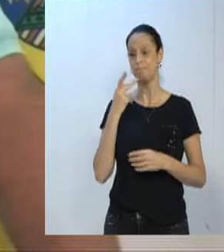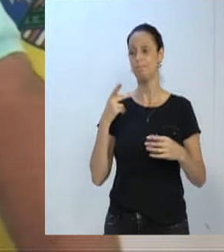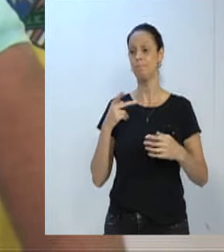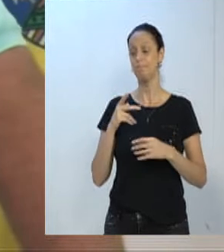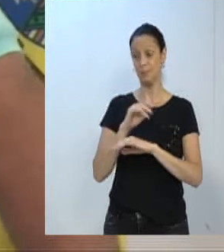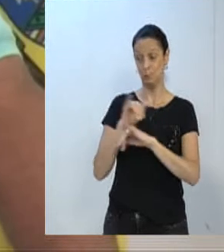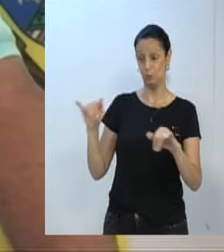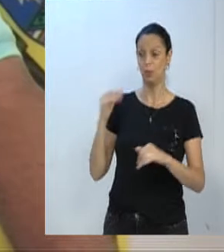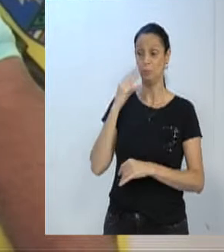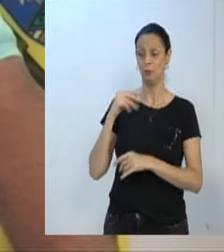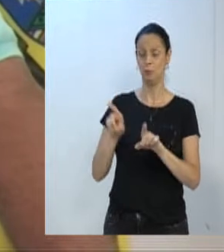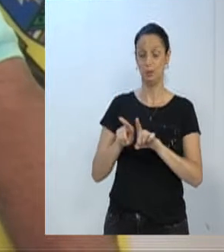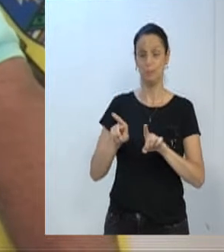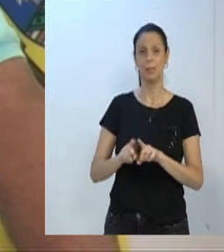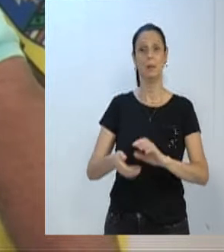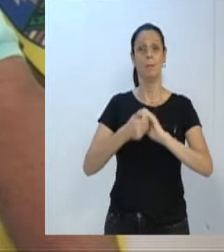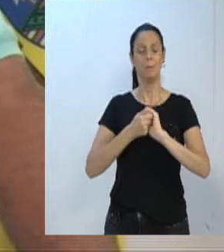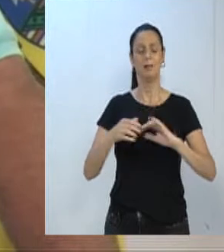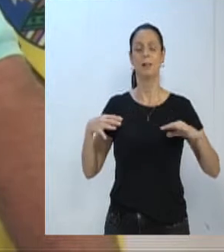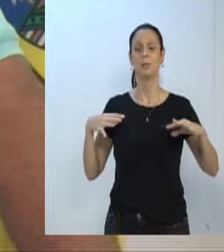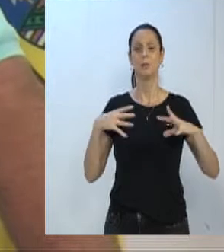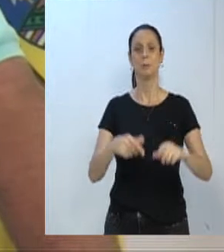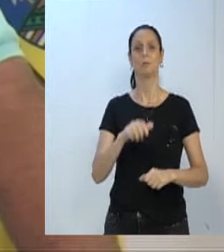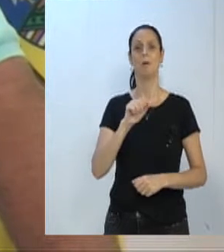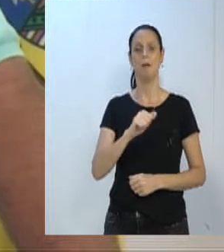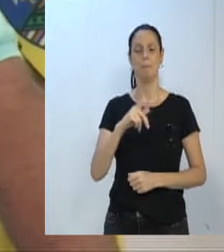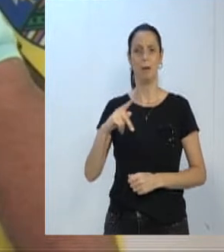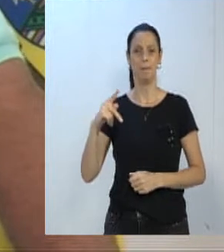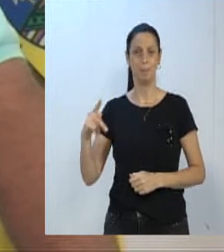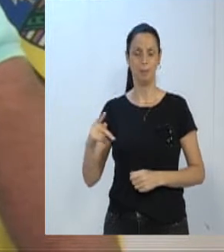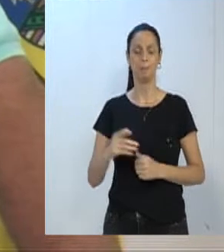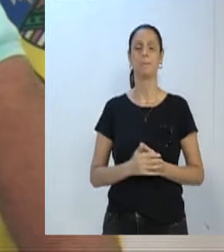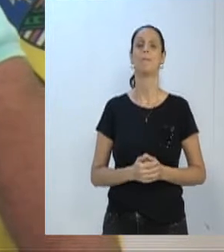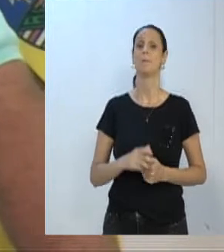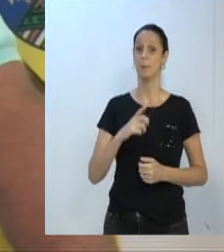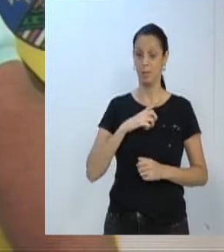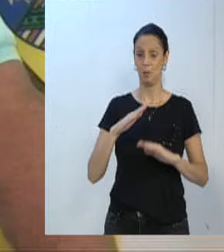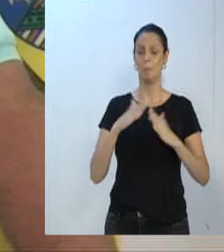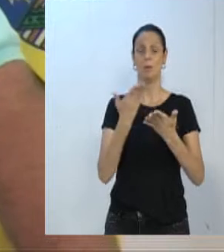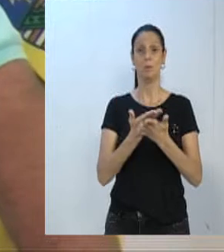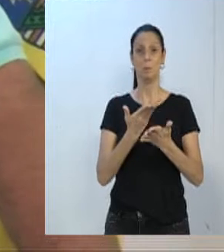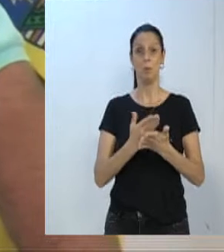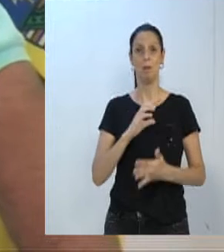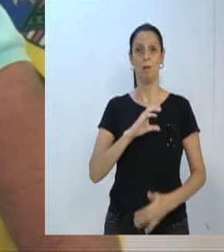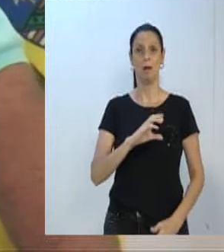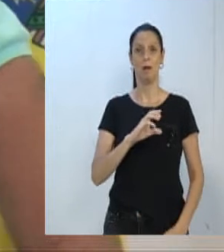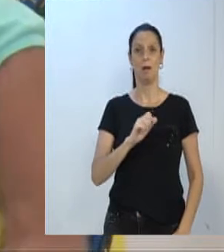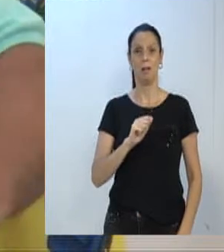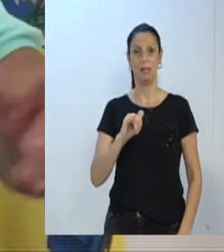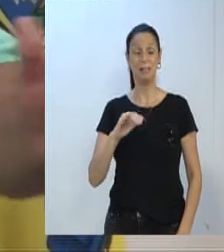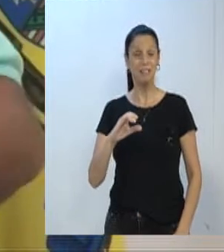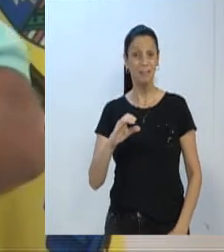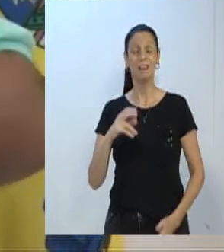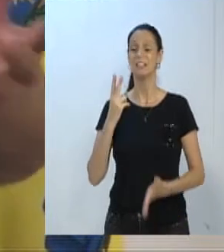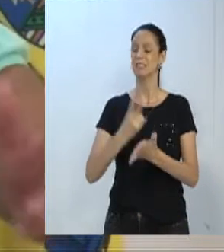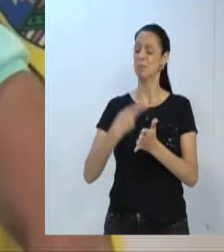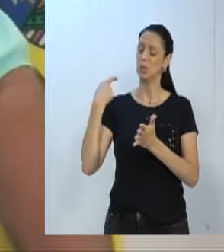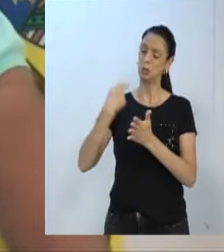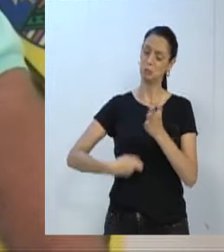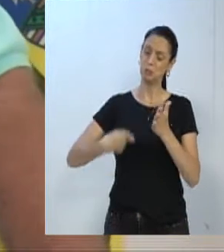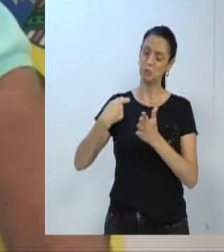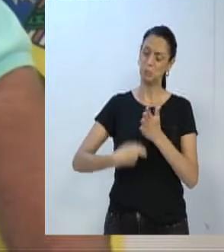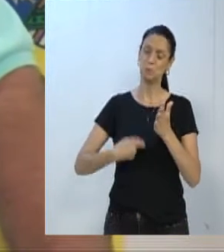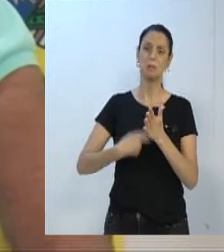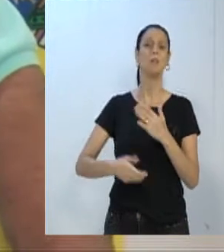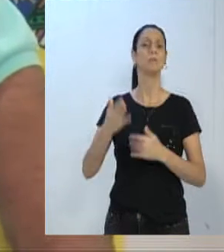aí realizar todas as app como a do Caíque hoje como todos os colégios elas lutam lutam muitos e muitos anos passam a cada dois anos trocando